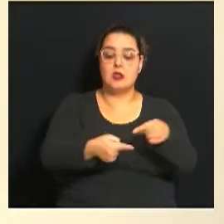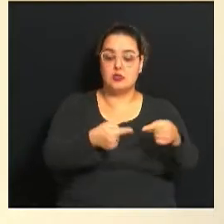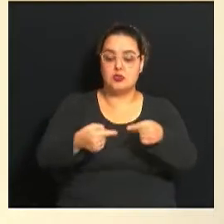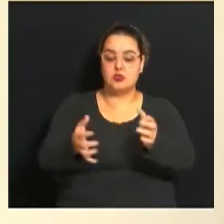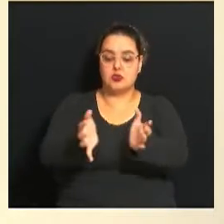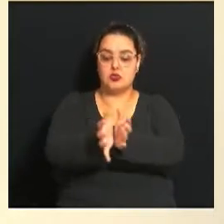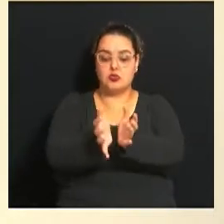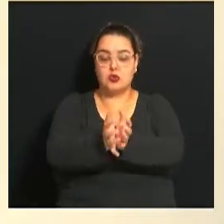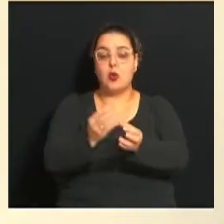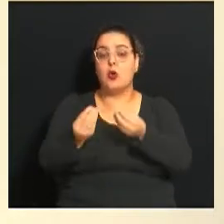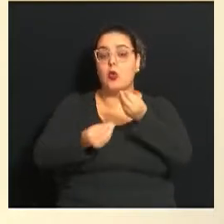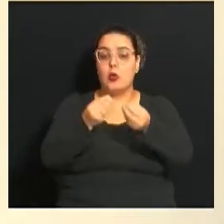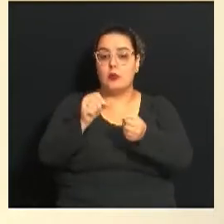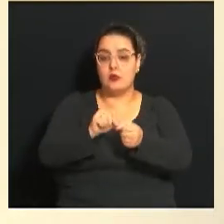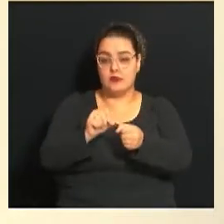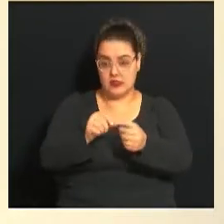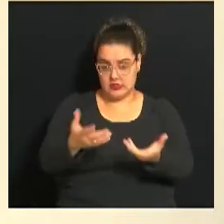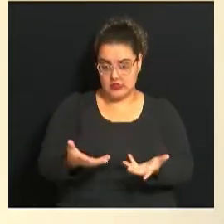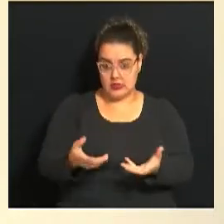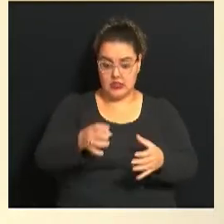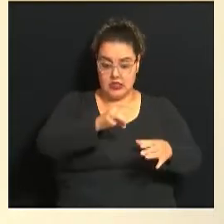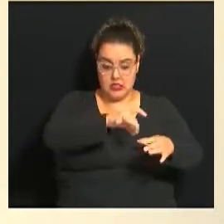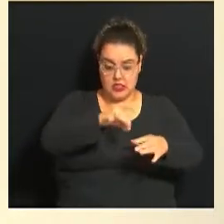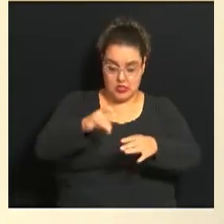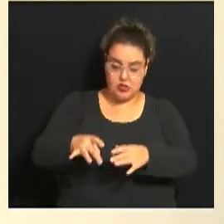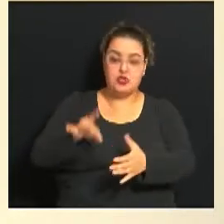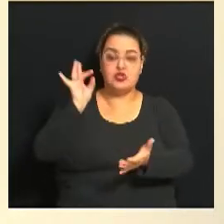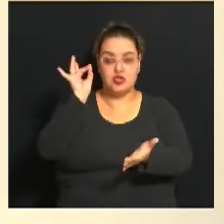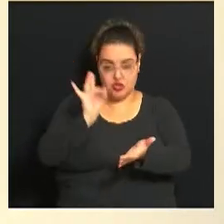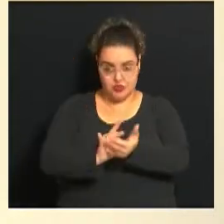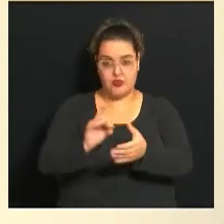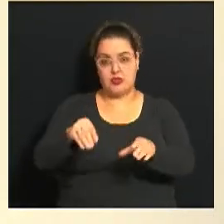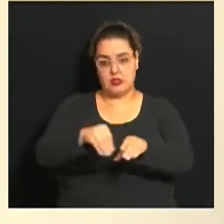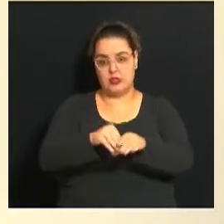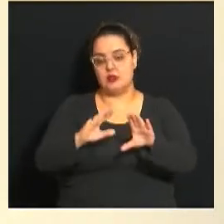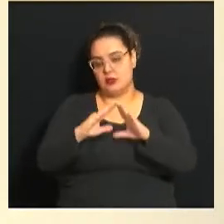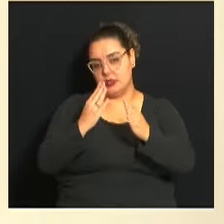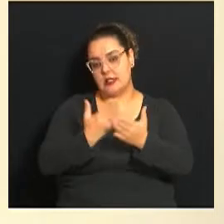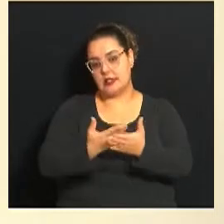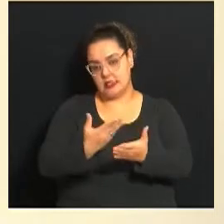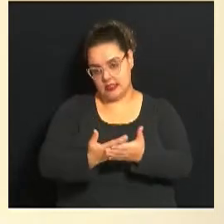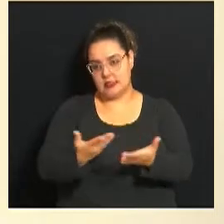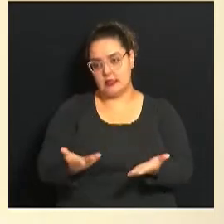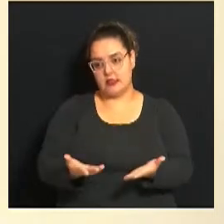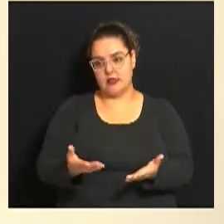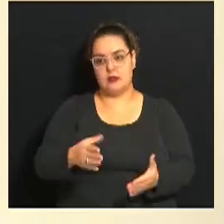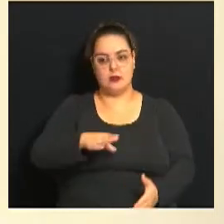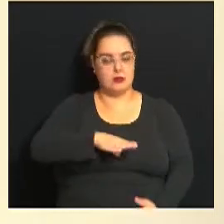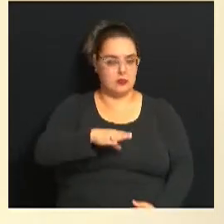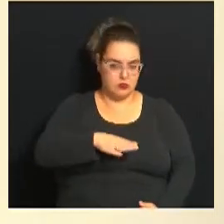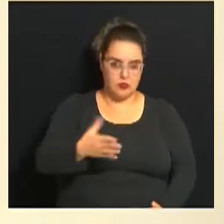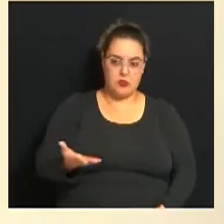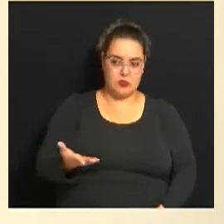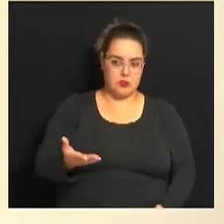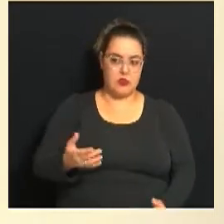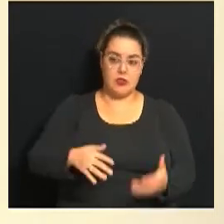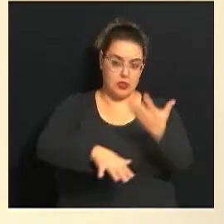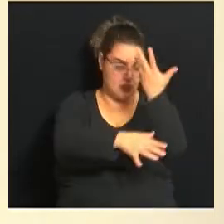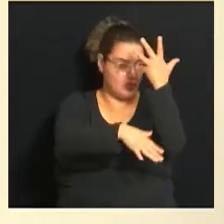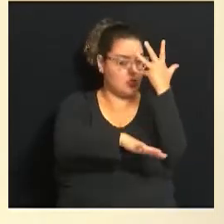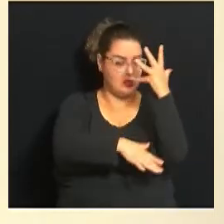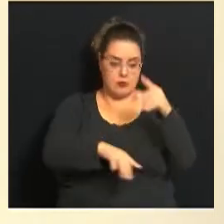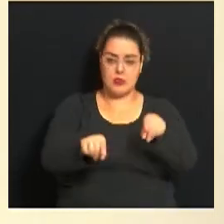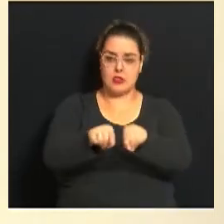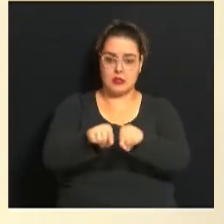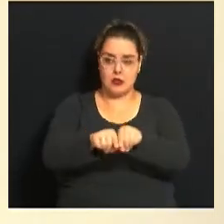como fazer esse plantio de fato nas escolas municipais e em praças também, porque pode ser